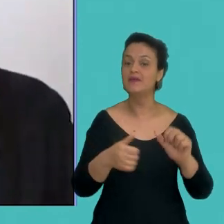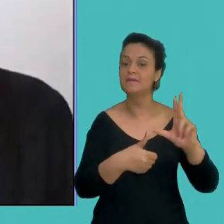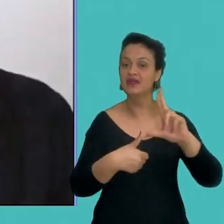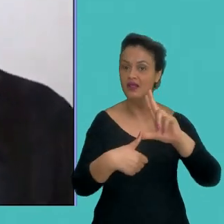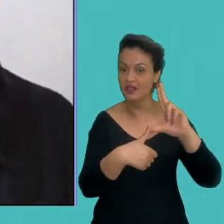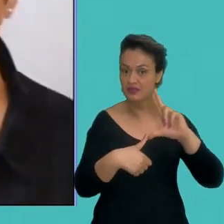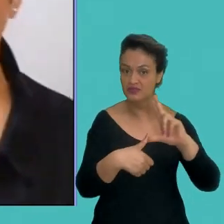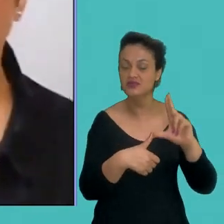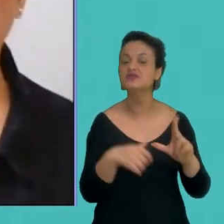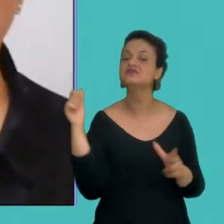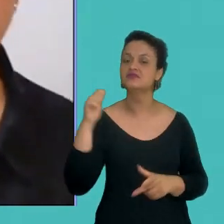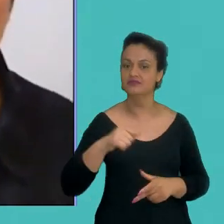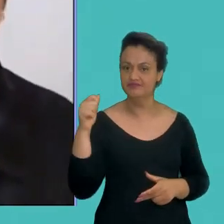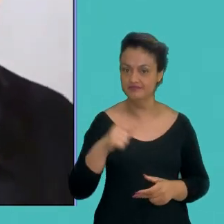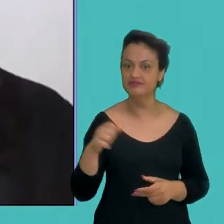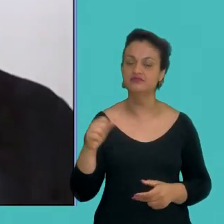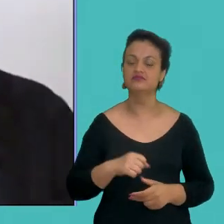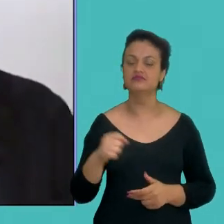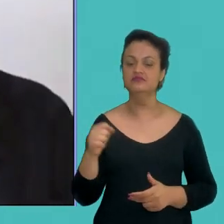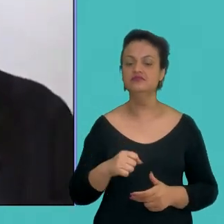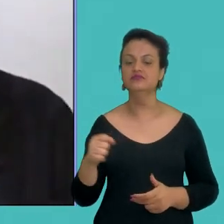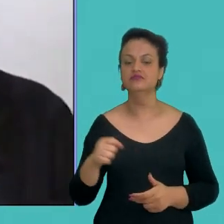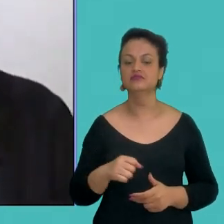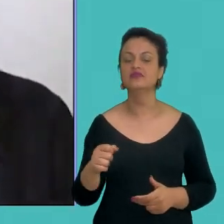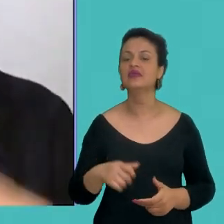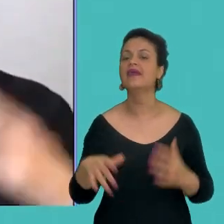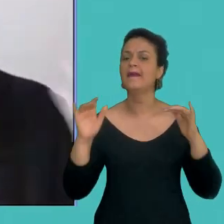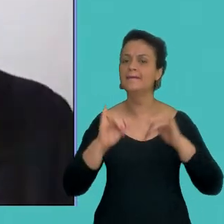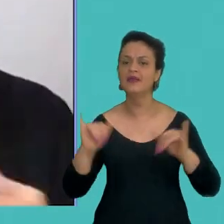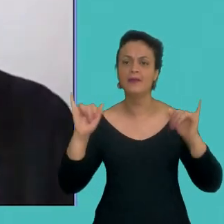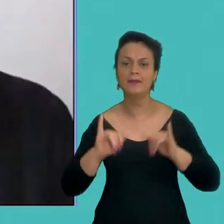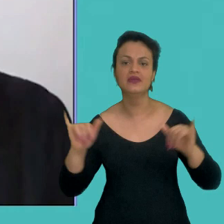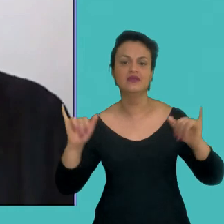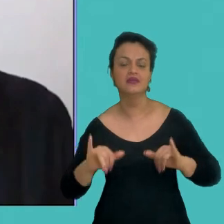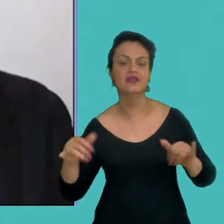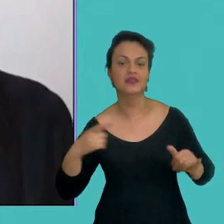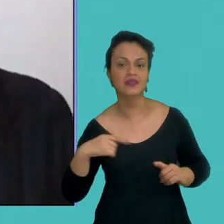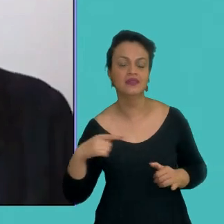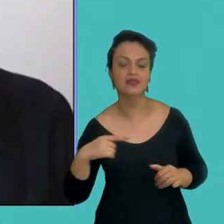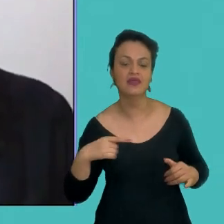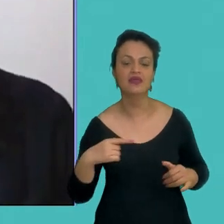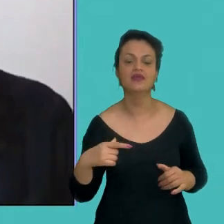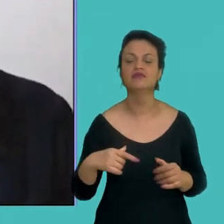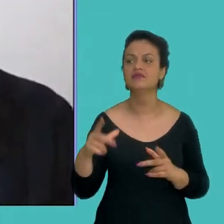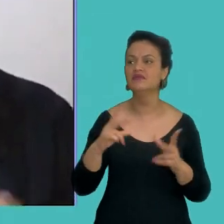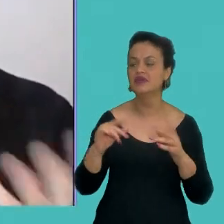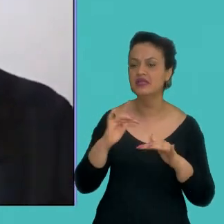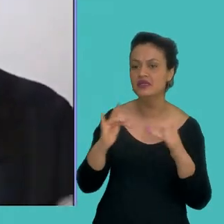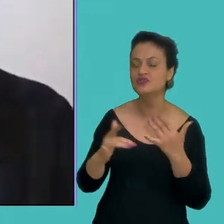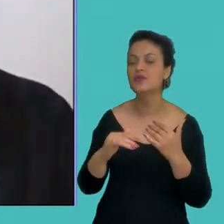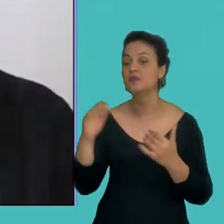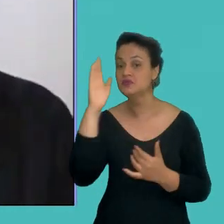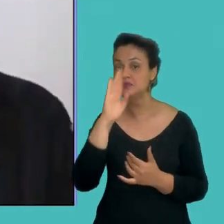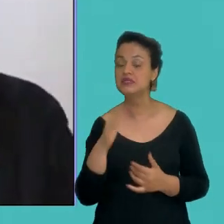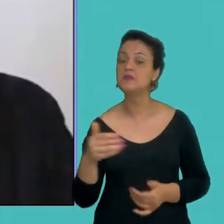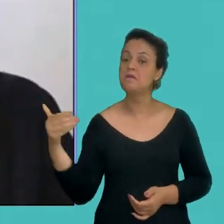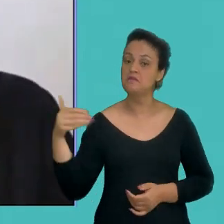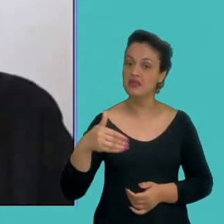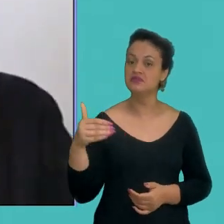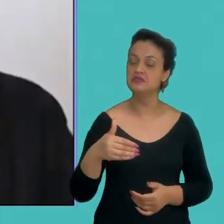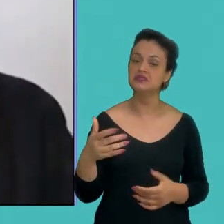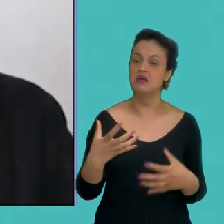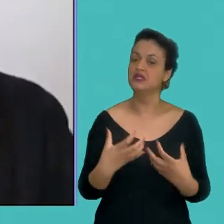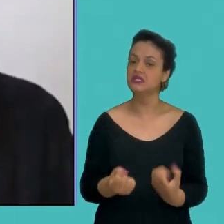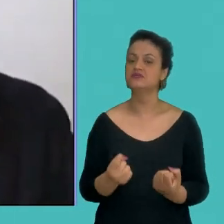William. Na América Latina, sim, apesar de todas as campanhas, que elas são muito ruidosas nas redes, o Brasil